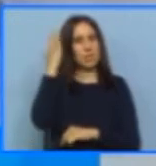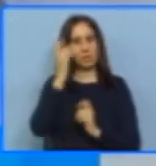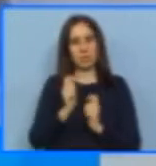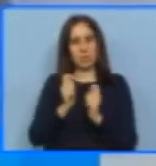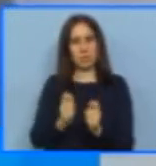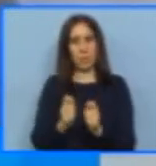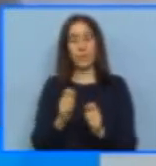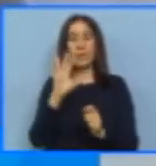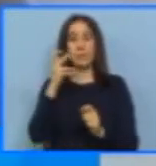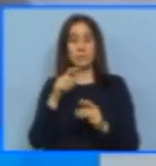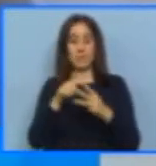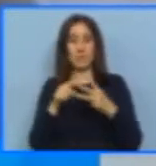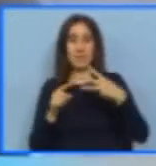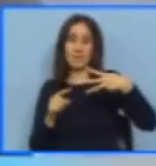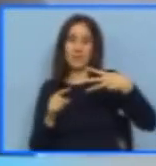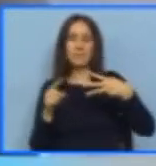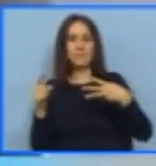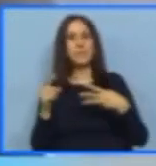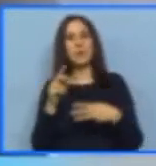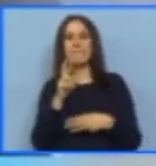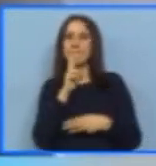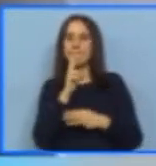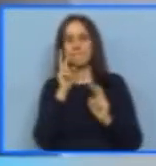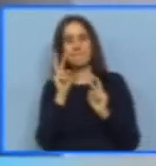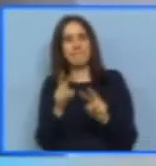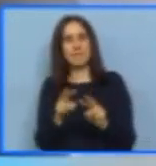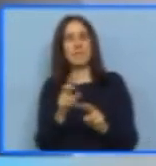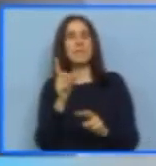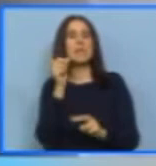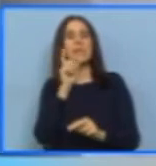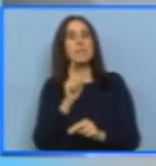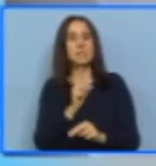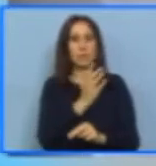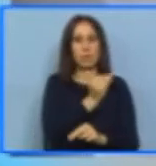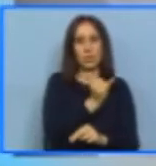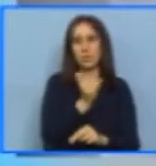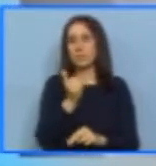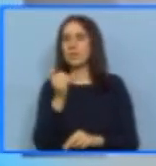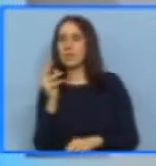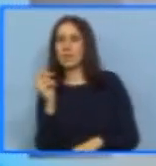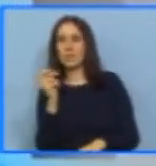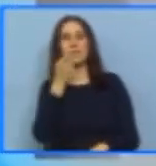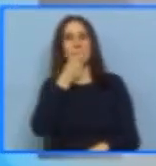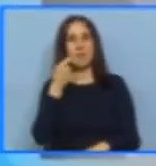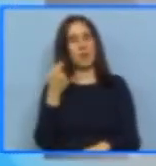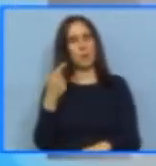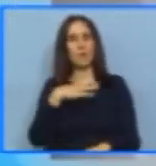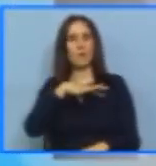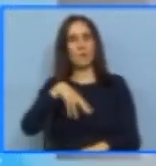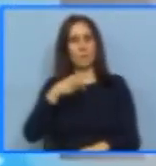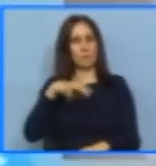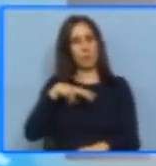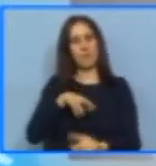todos os olhares para a Cova de Iria nestes dias 12 e 13 de maio, cuja repercussão em Portugal e no mundo queremos agora analisar